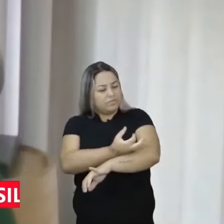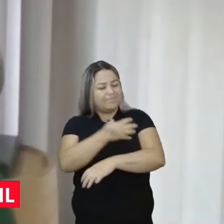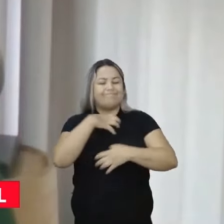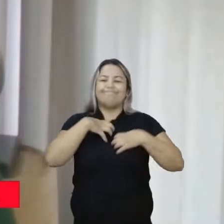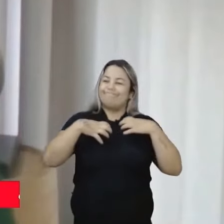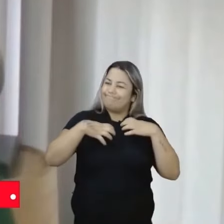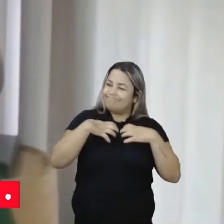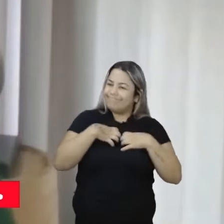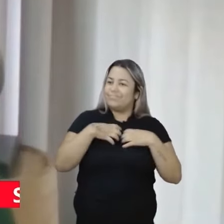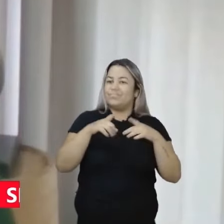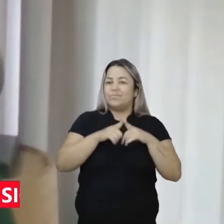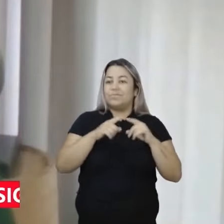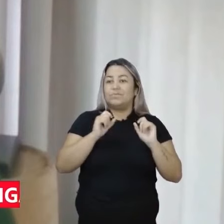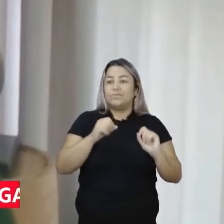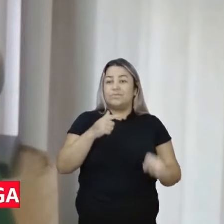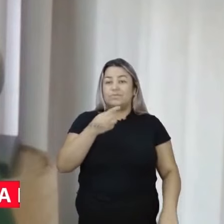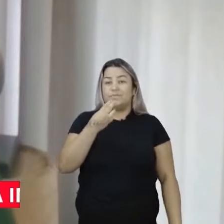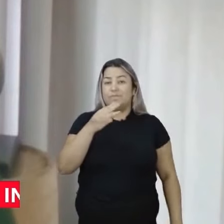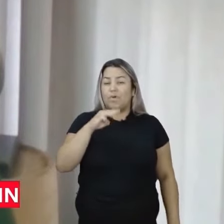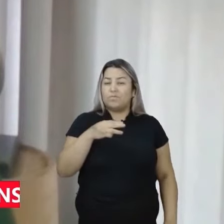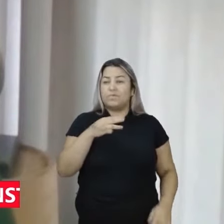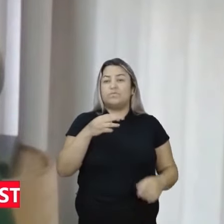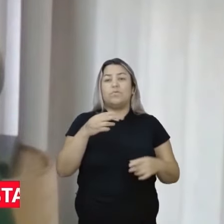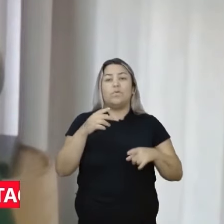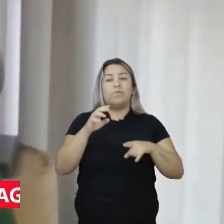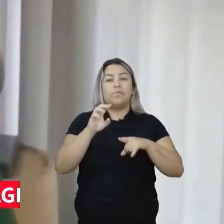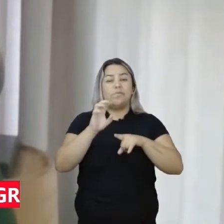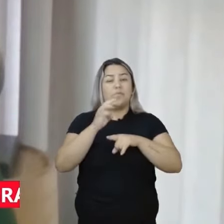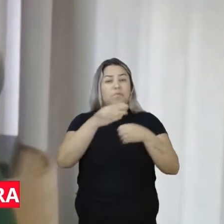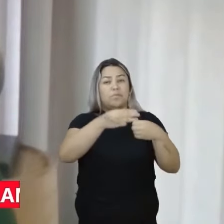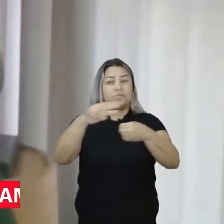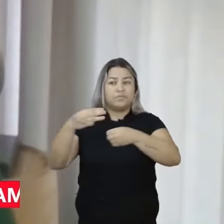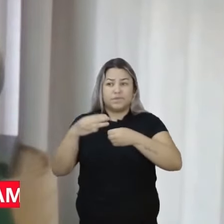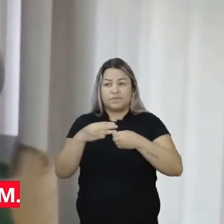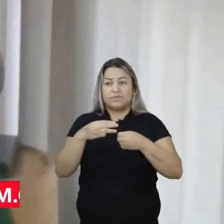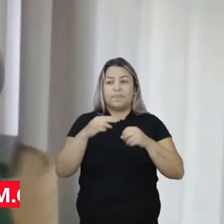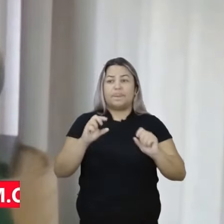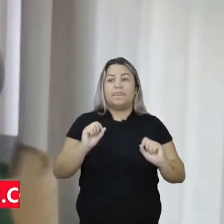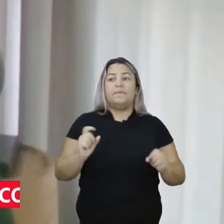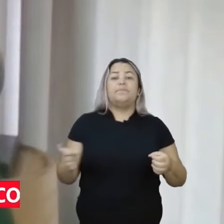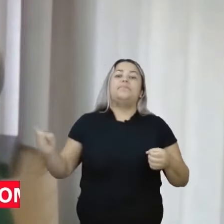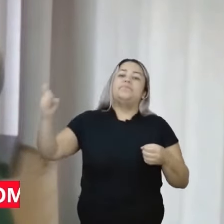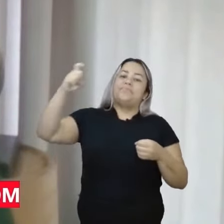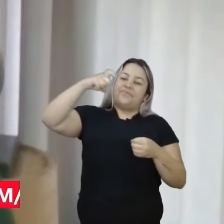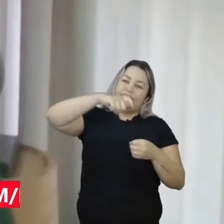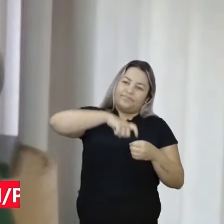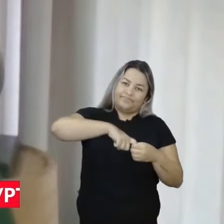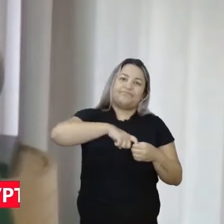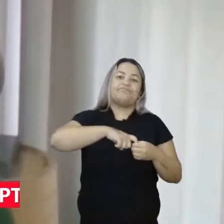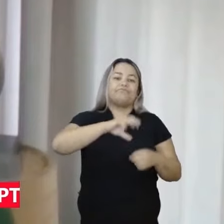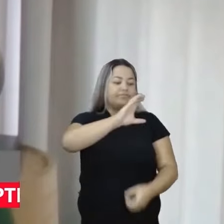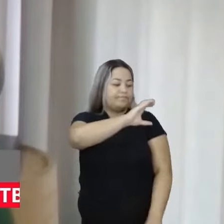Serão 3.270 municípios atingidos. E acho que a gente retoma a